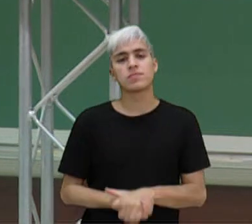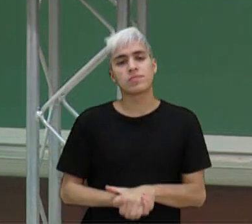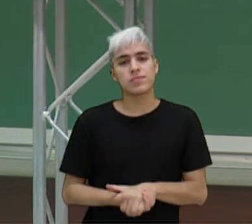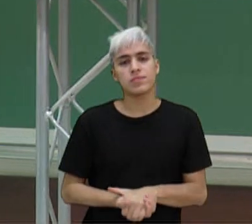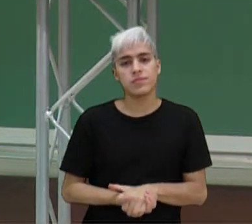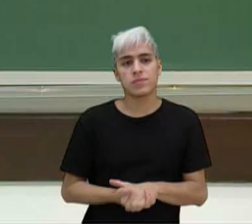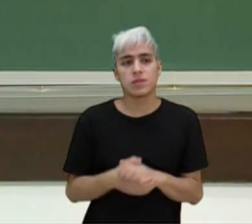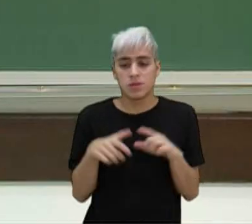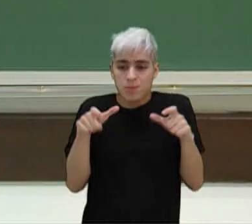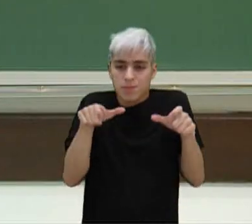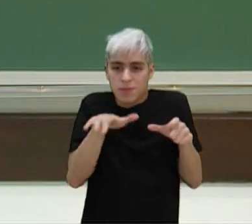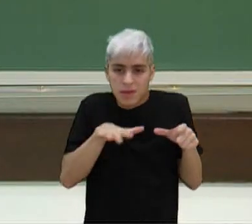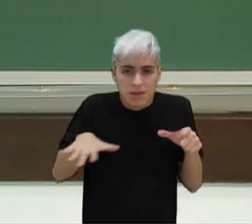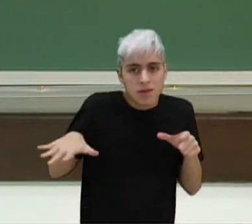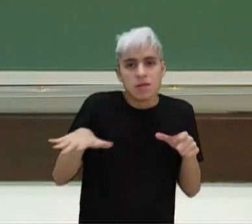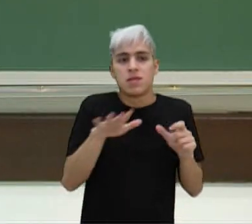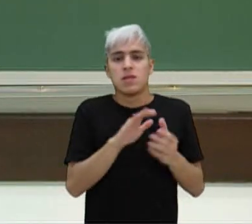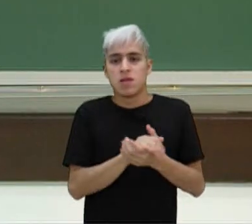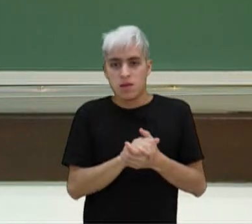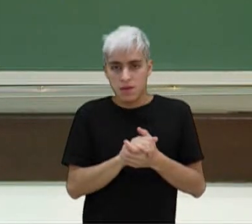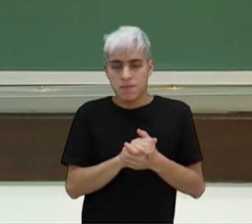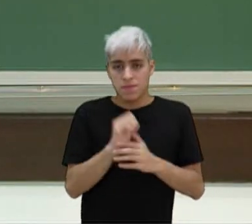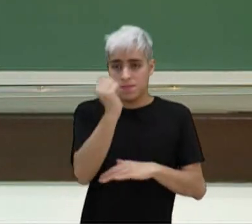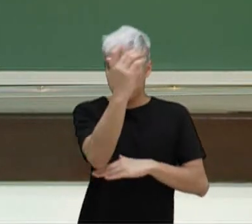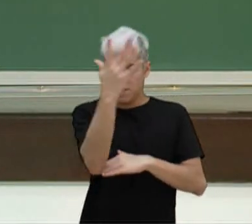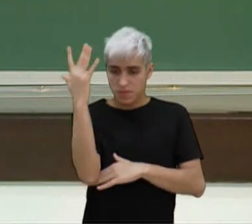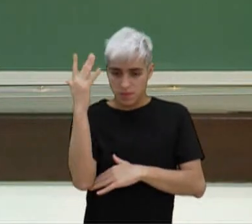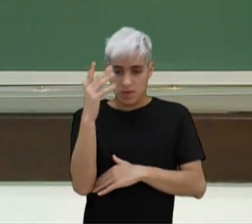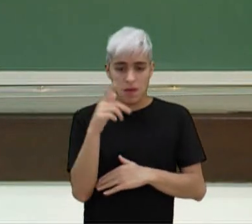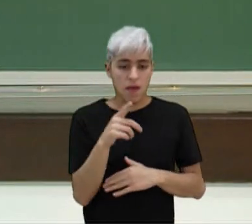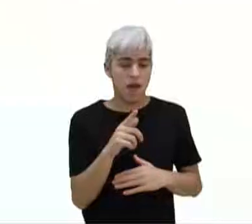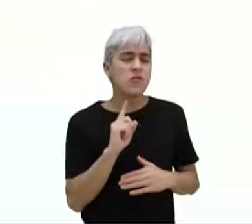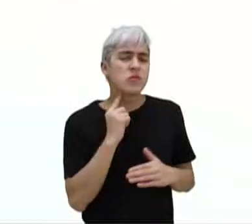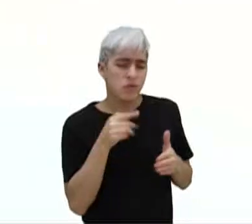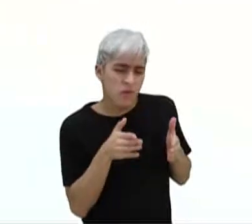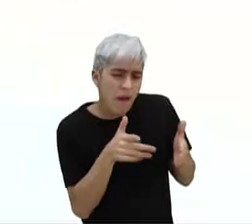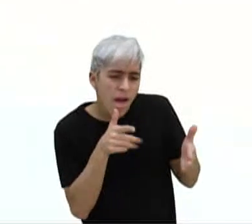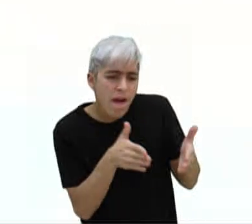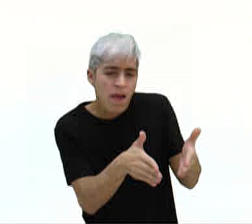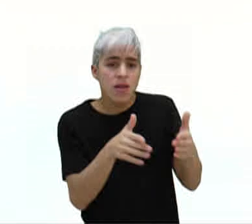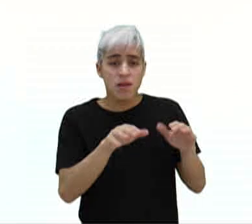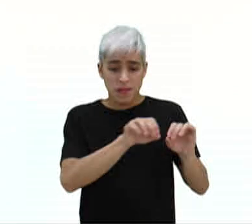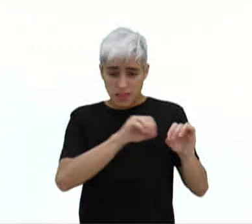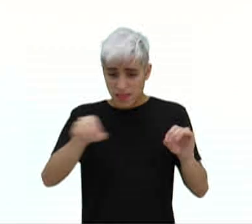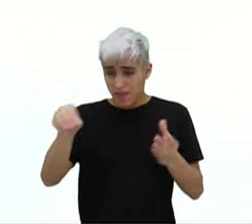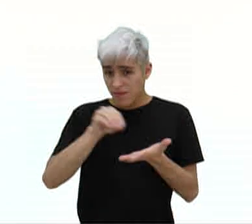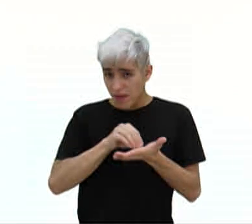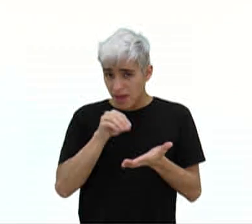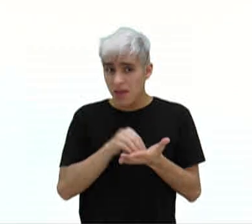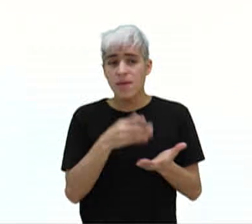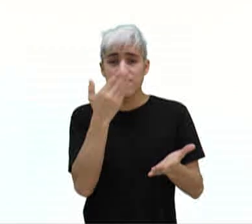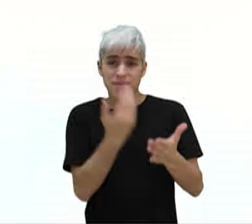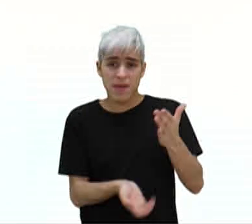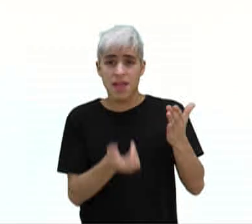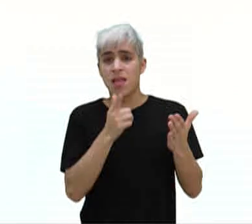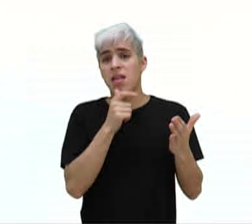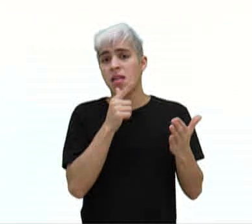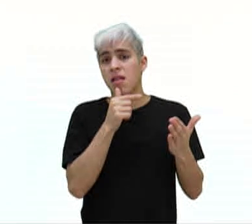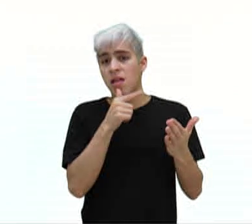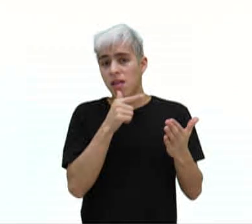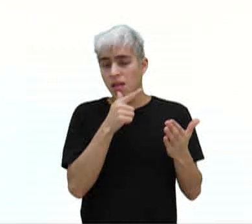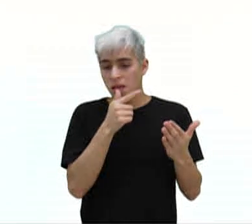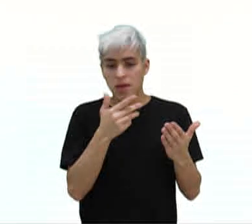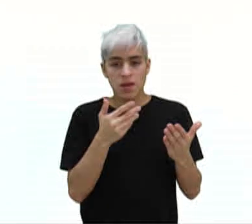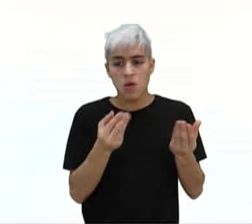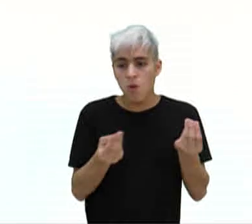E o meio ambiente? Além da contaminação dos recursos hídricos, a falta de saneamento ambiental provoca a perda d'água. Reduzir